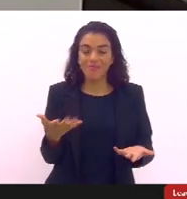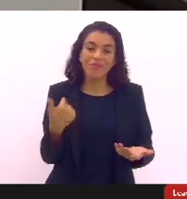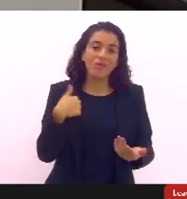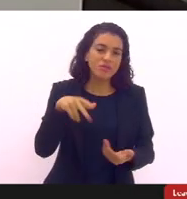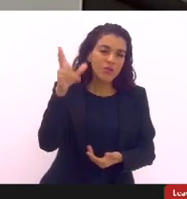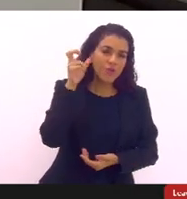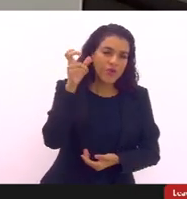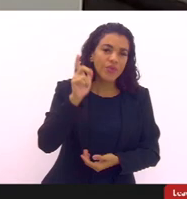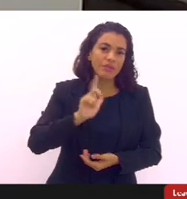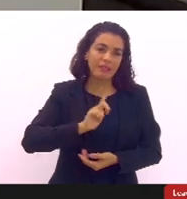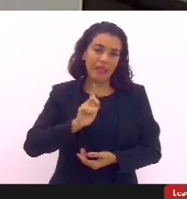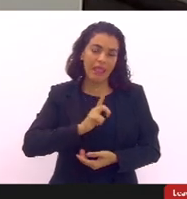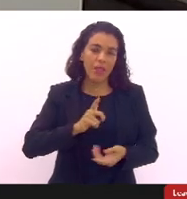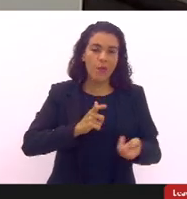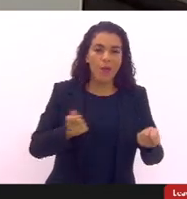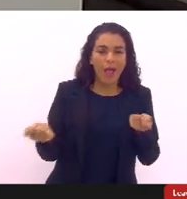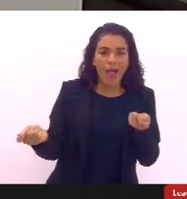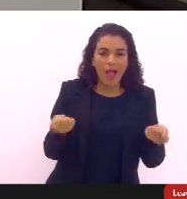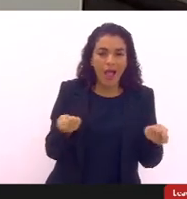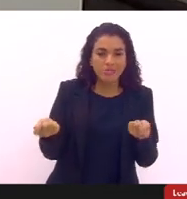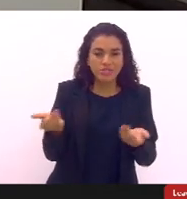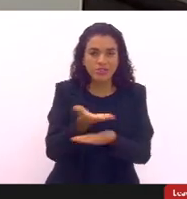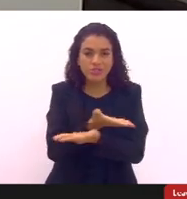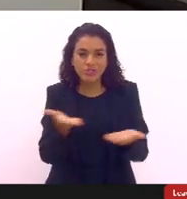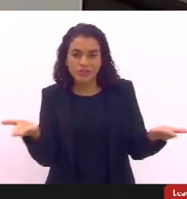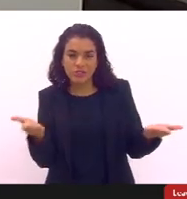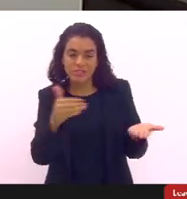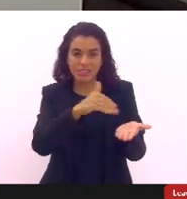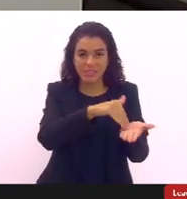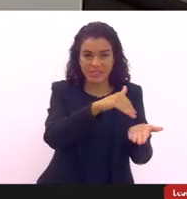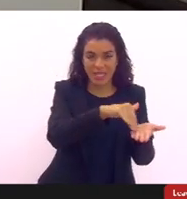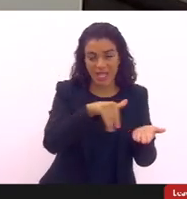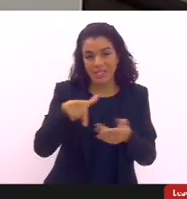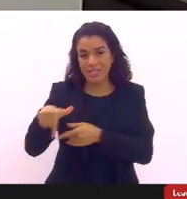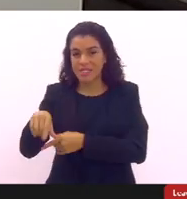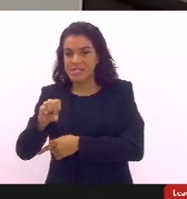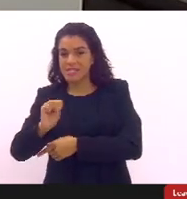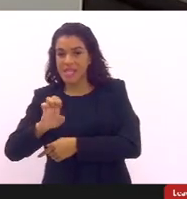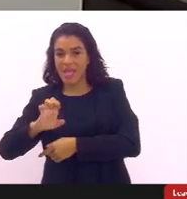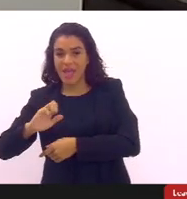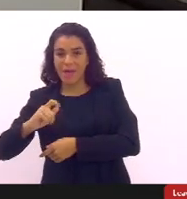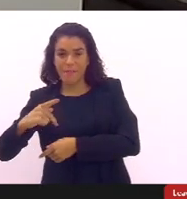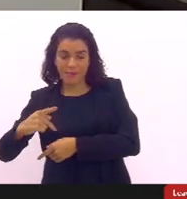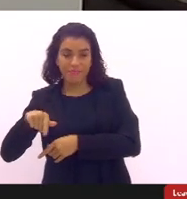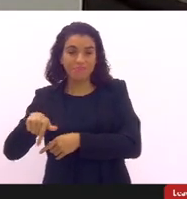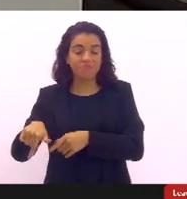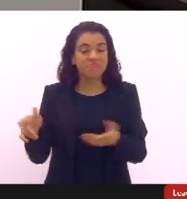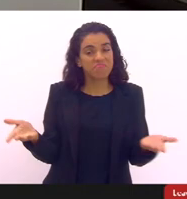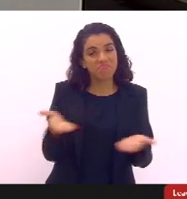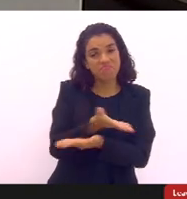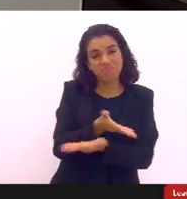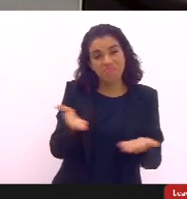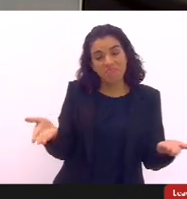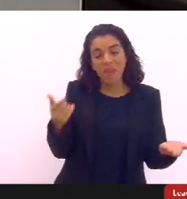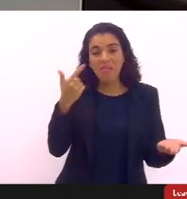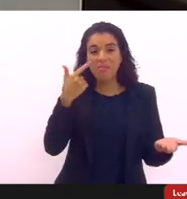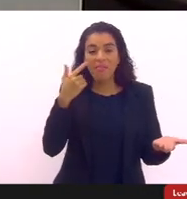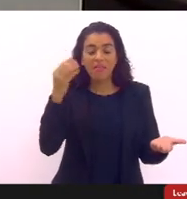ouviu é que tem uma articulação entre a SEAP e a Secretaria Estadual de Saúde, estão vendo a